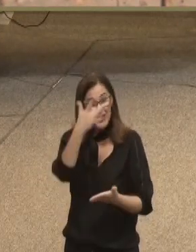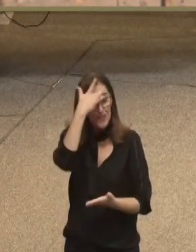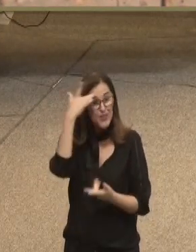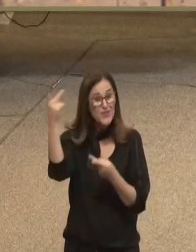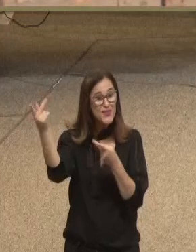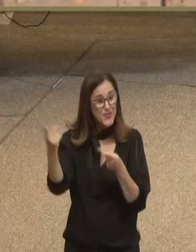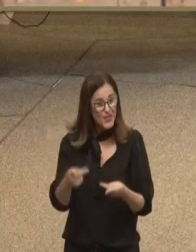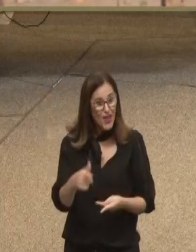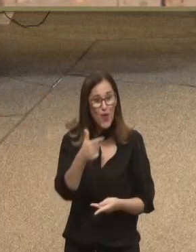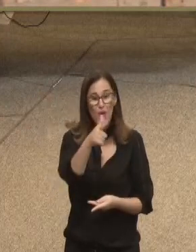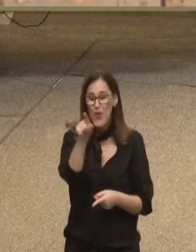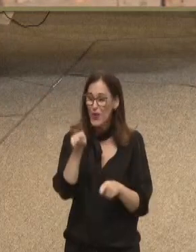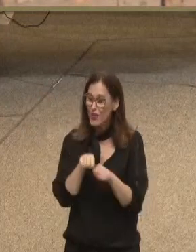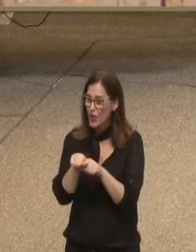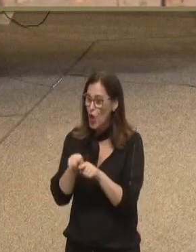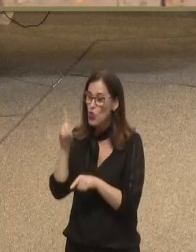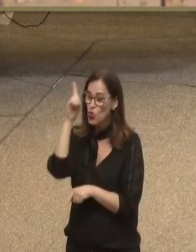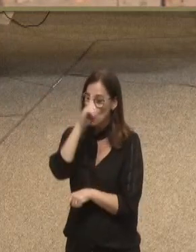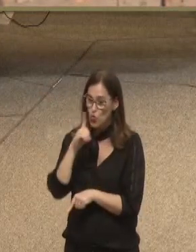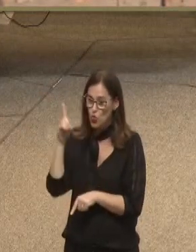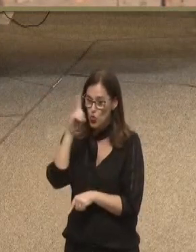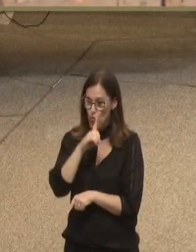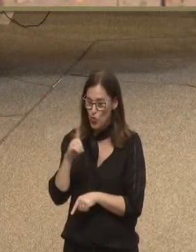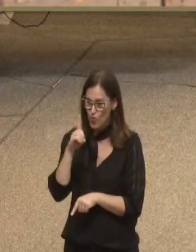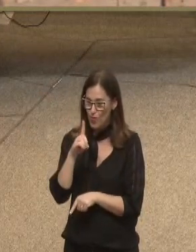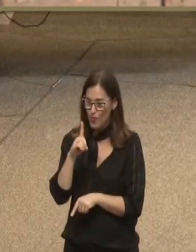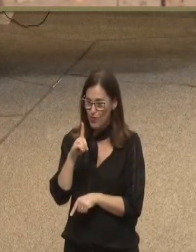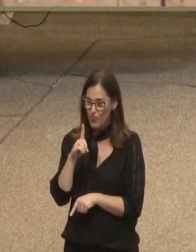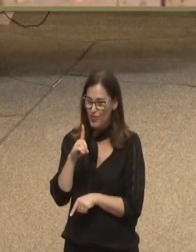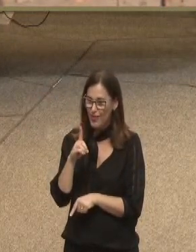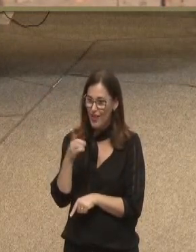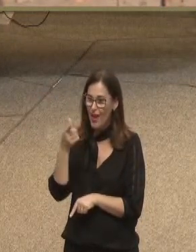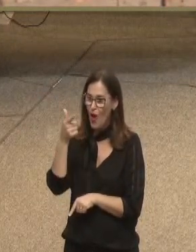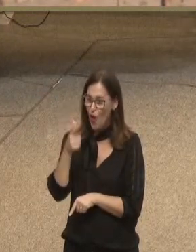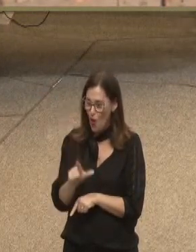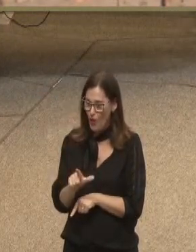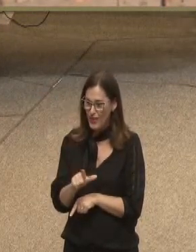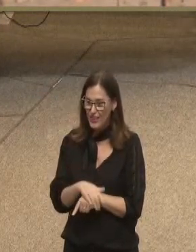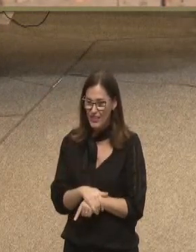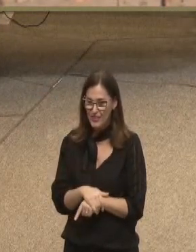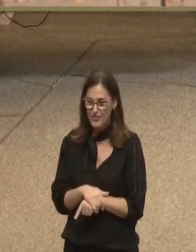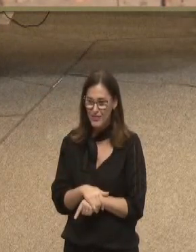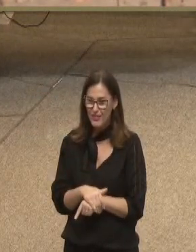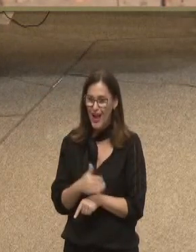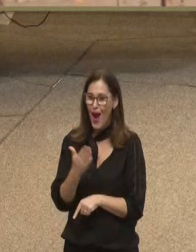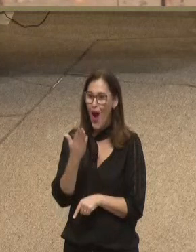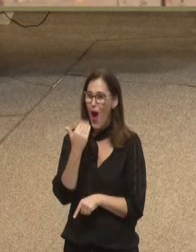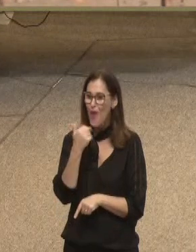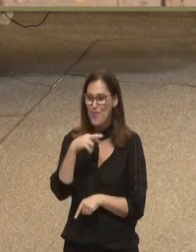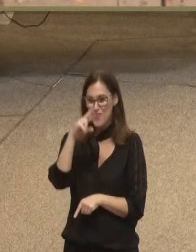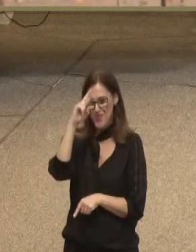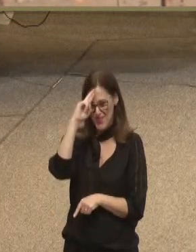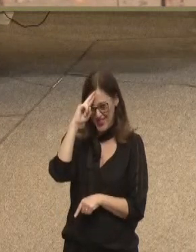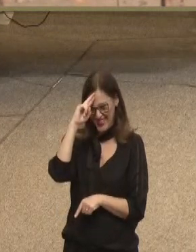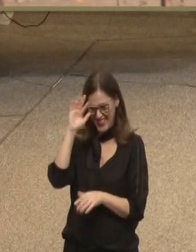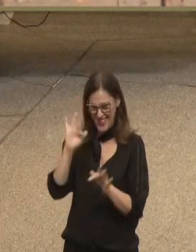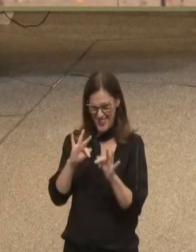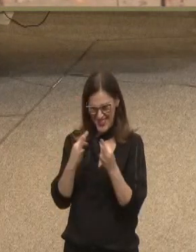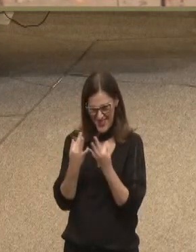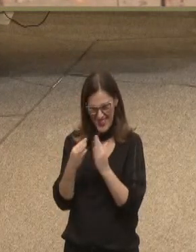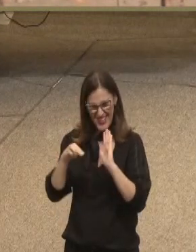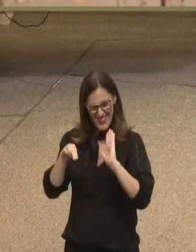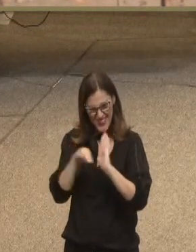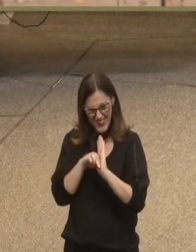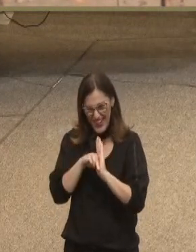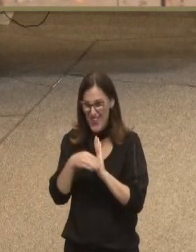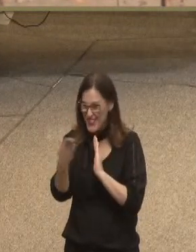e demais irmãos, no próximo domingo nós teremos mais uma edição do nosso almoço com a família memorial. Então